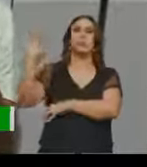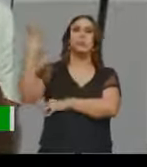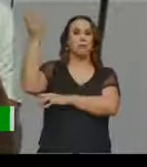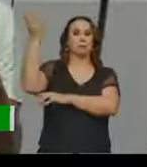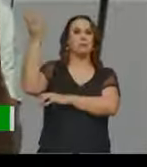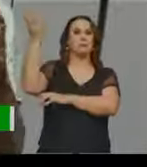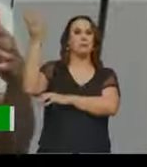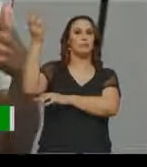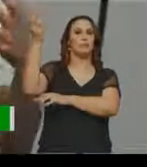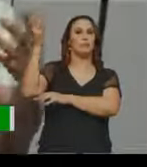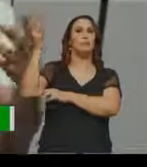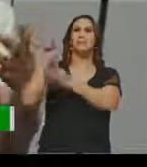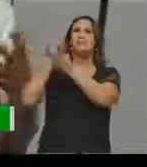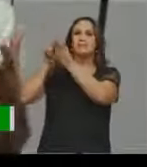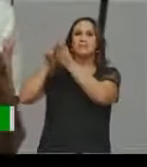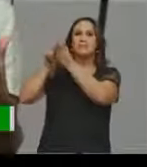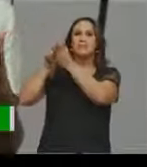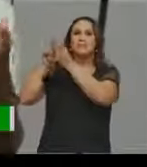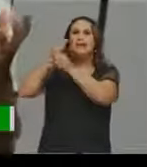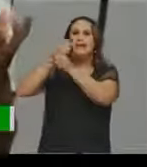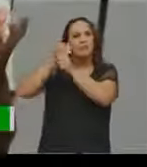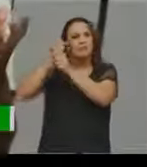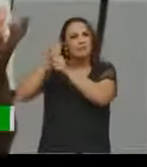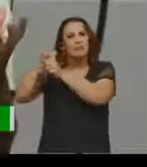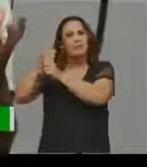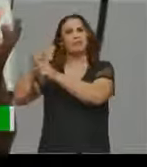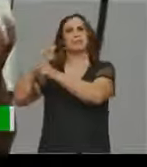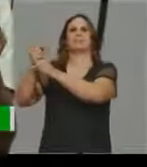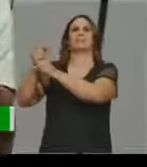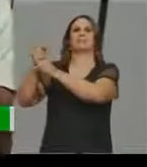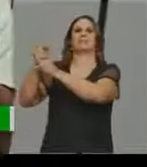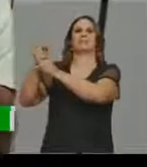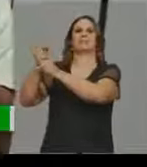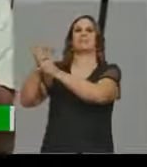longo de anos para definir as relações